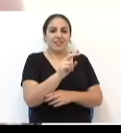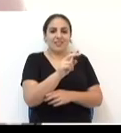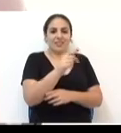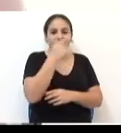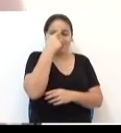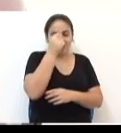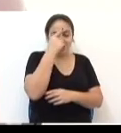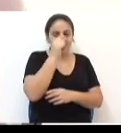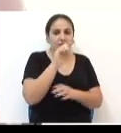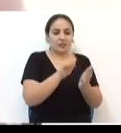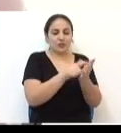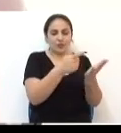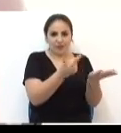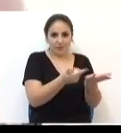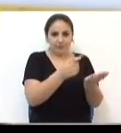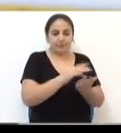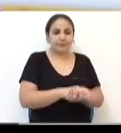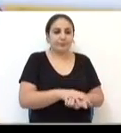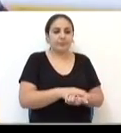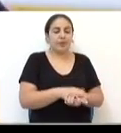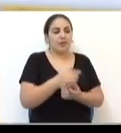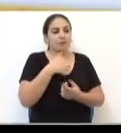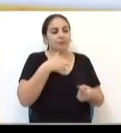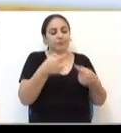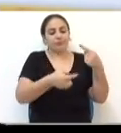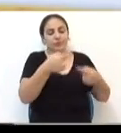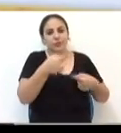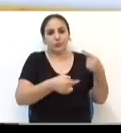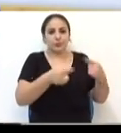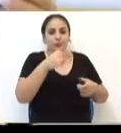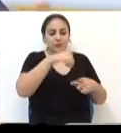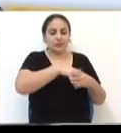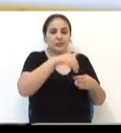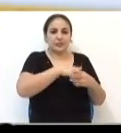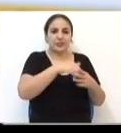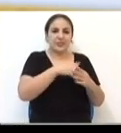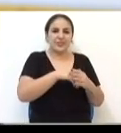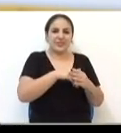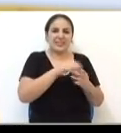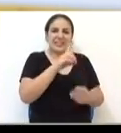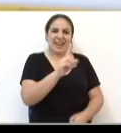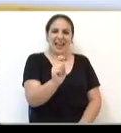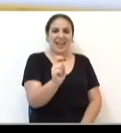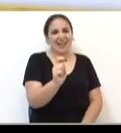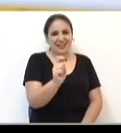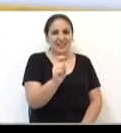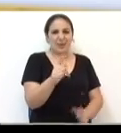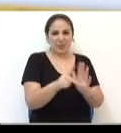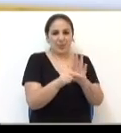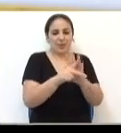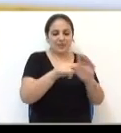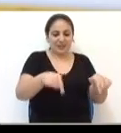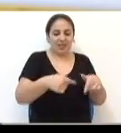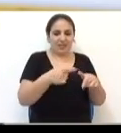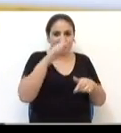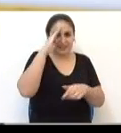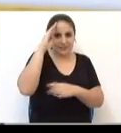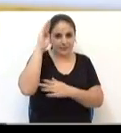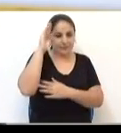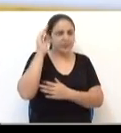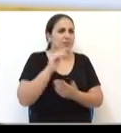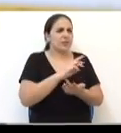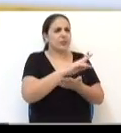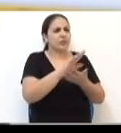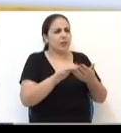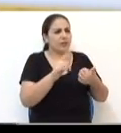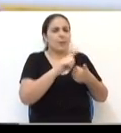ali eu disputei a eleição do diretório acadêmico. Então, o Patrick era meu colega, Ana